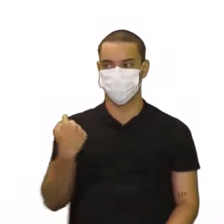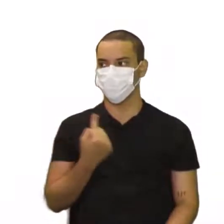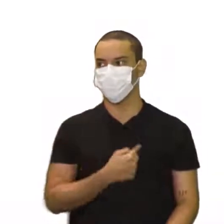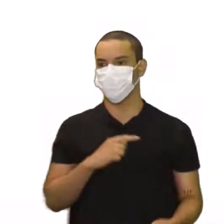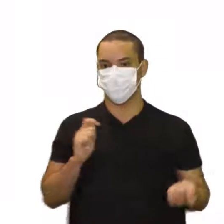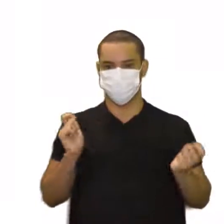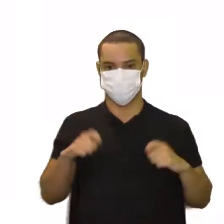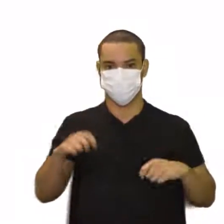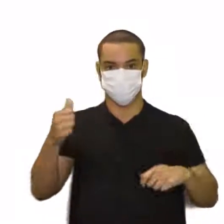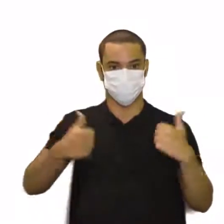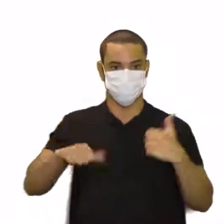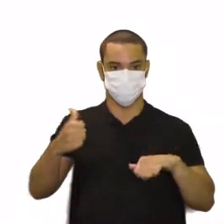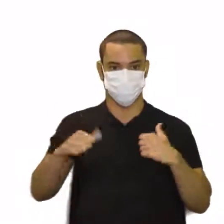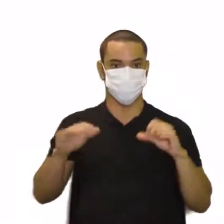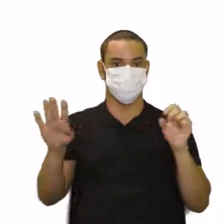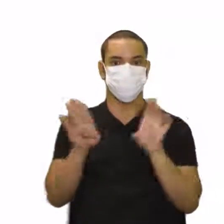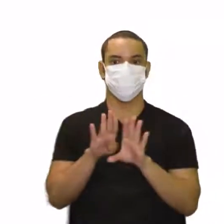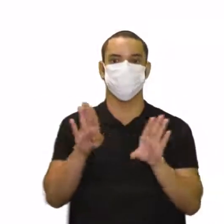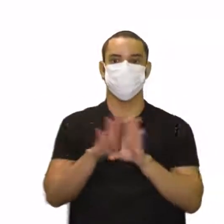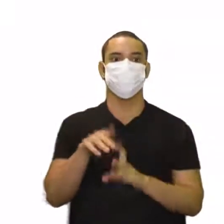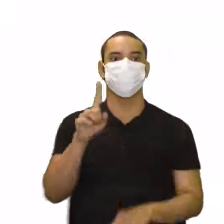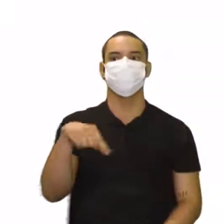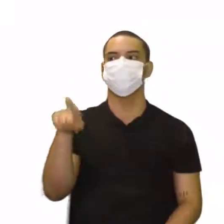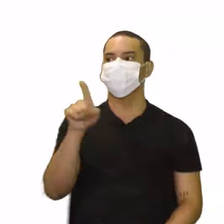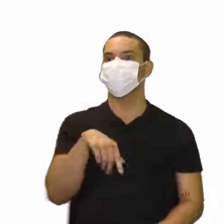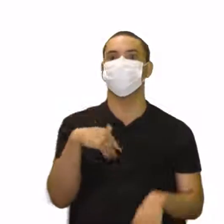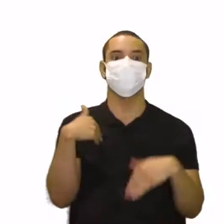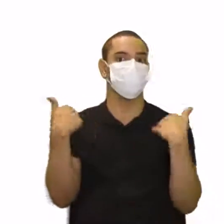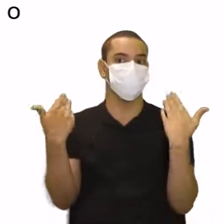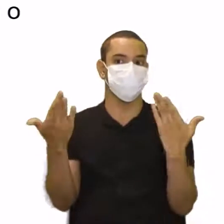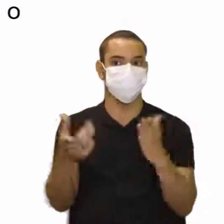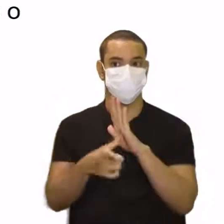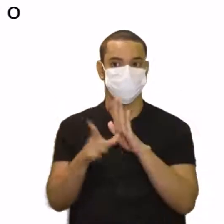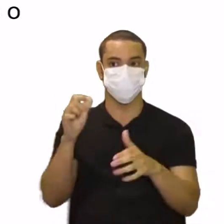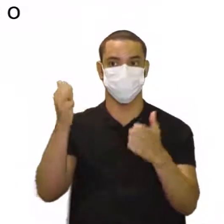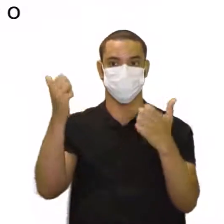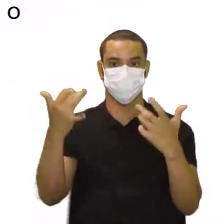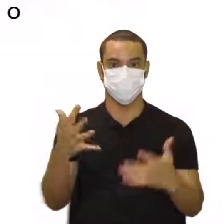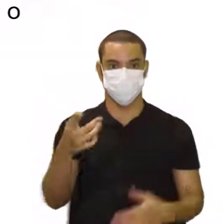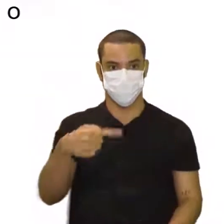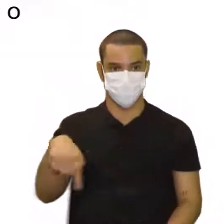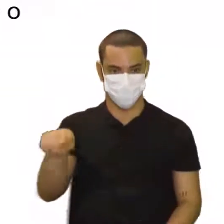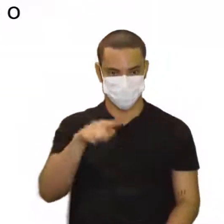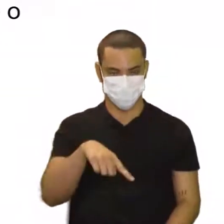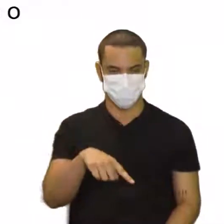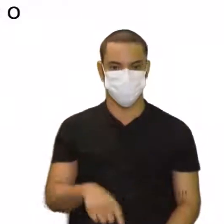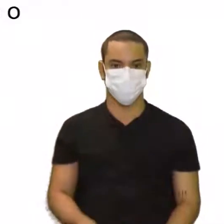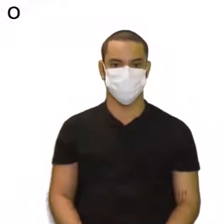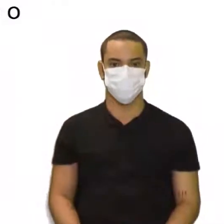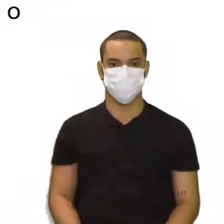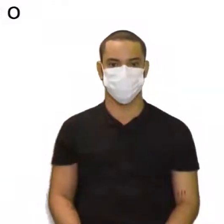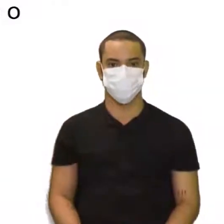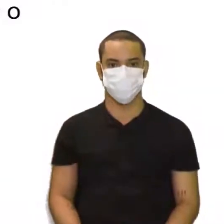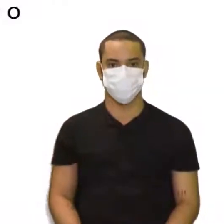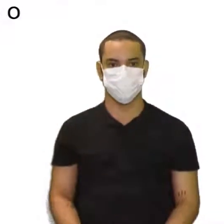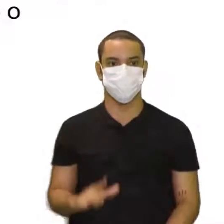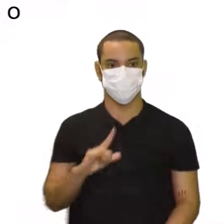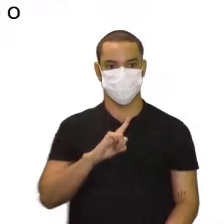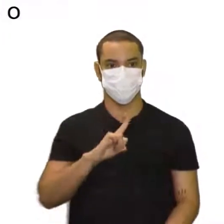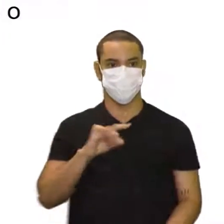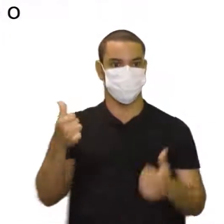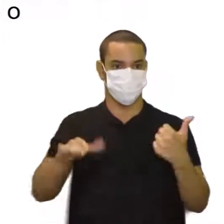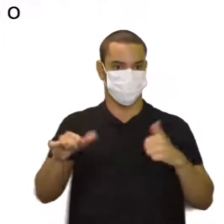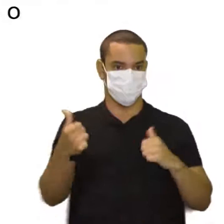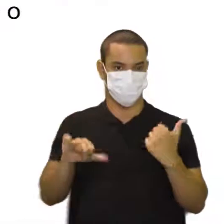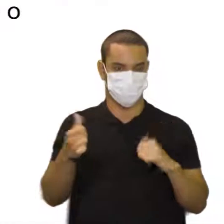também as alternativas, que eu estava falando para vocês, olha só, tá aqui a análise das